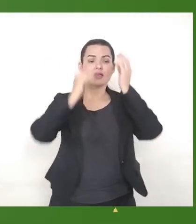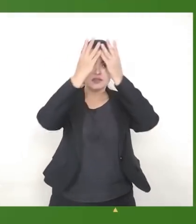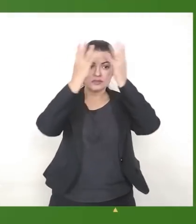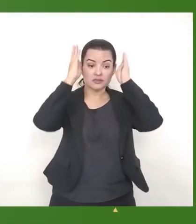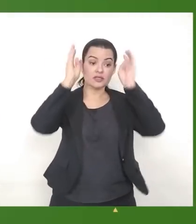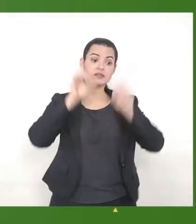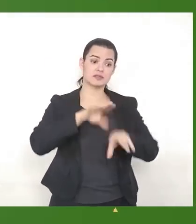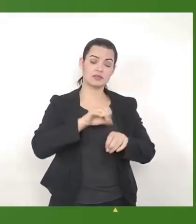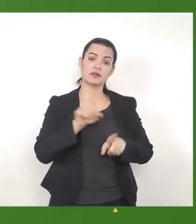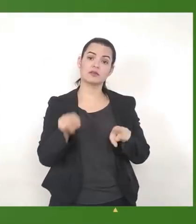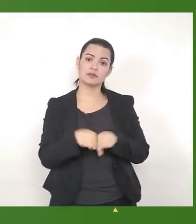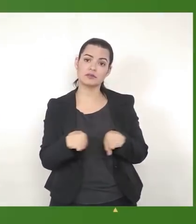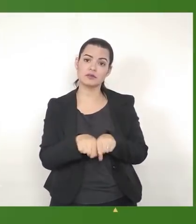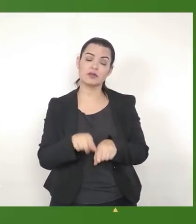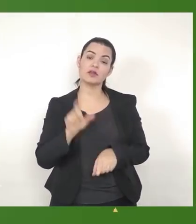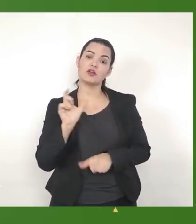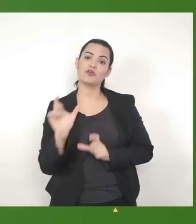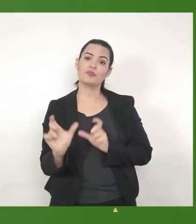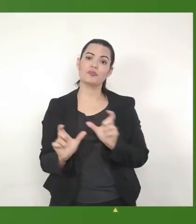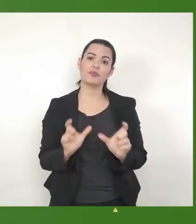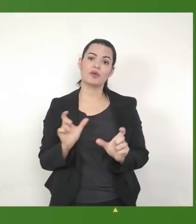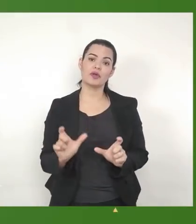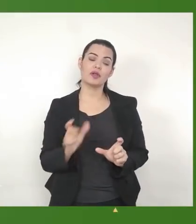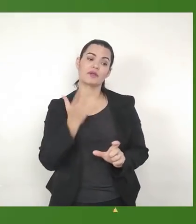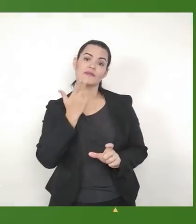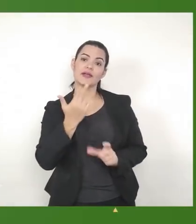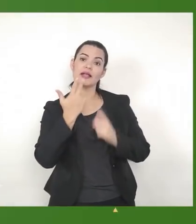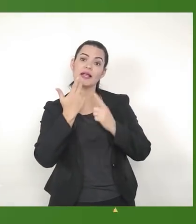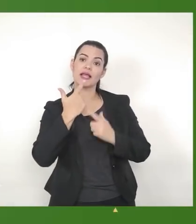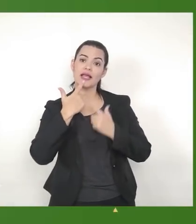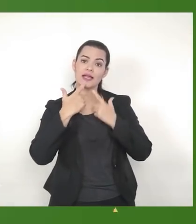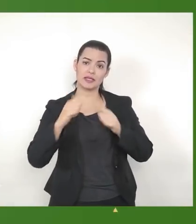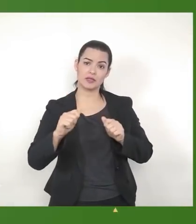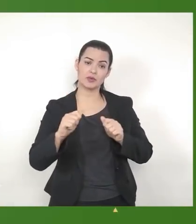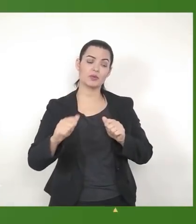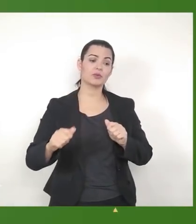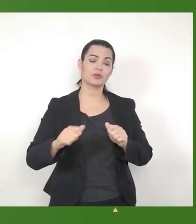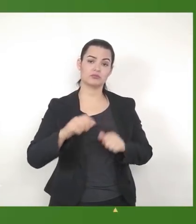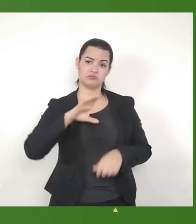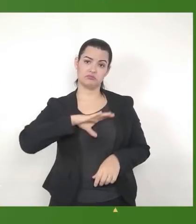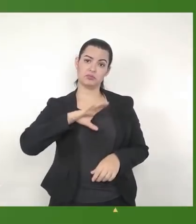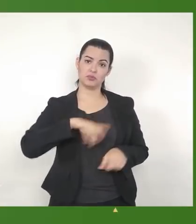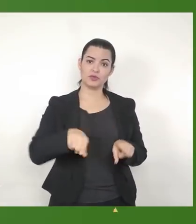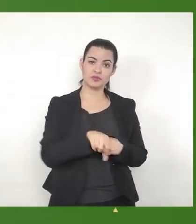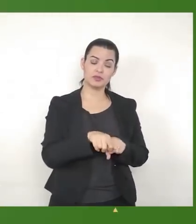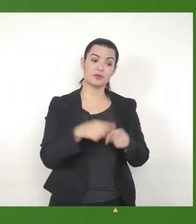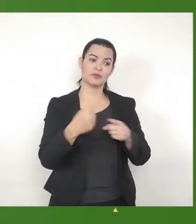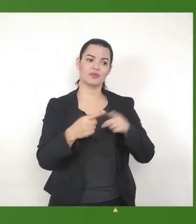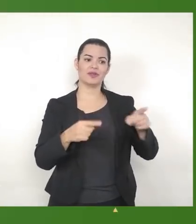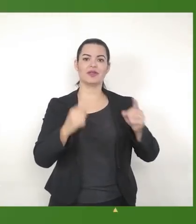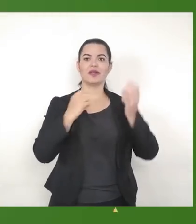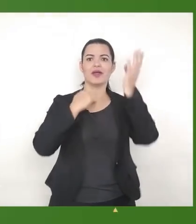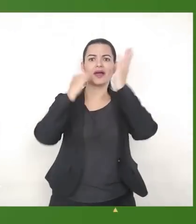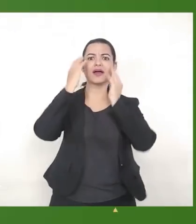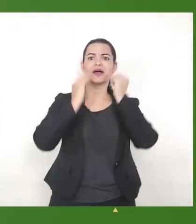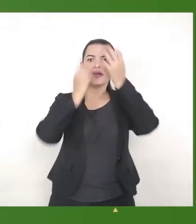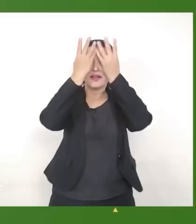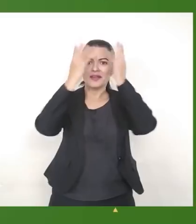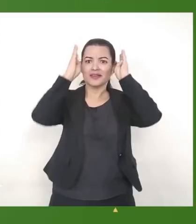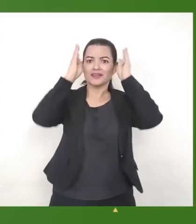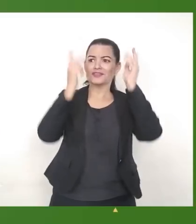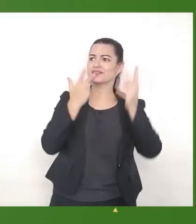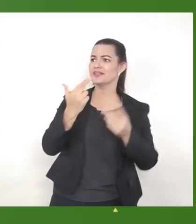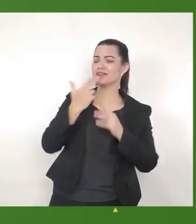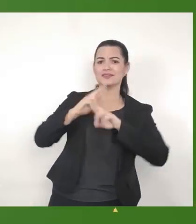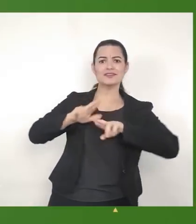da língua portuguesa, porque os indígenas falavam tupi-guarani. Então, vocês imaginem a